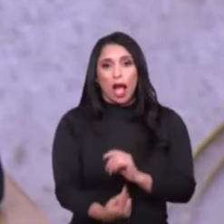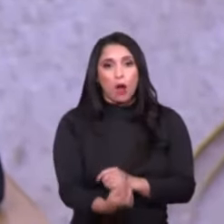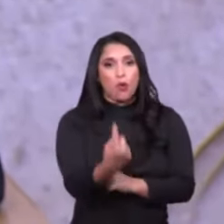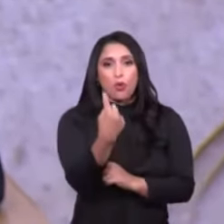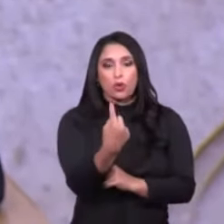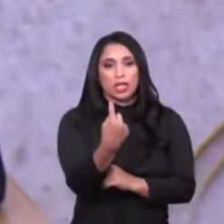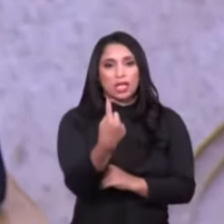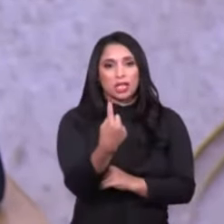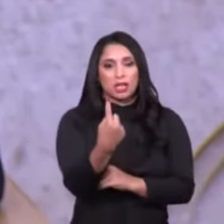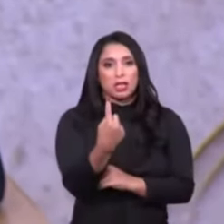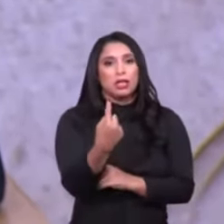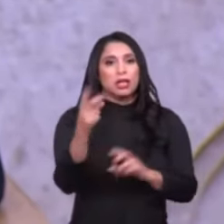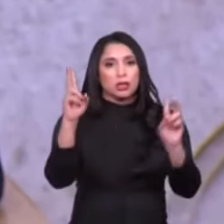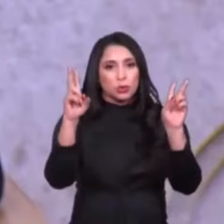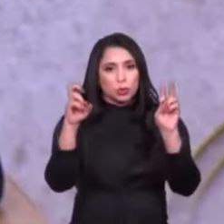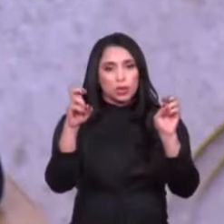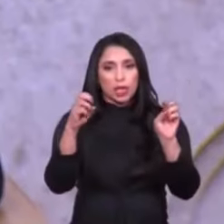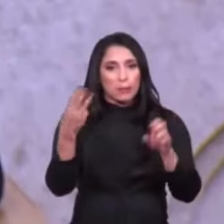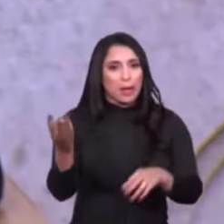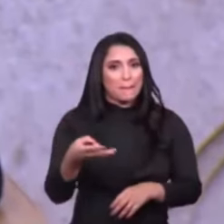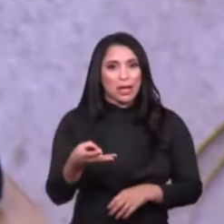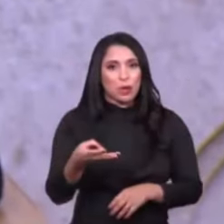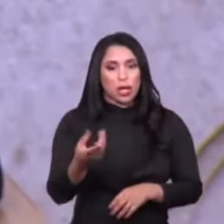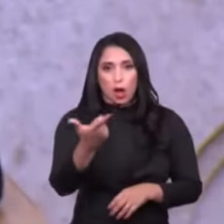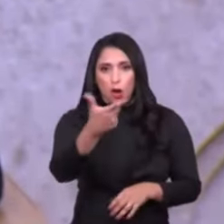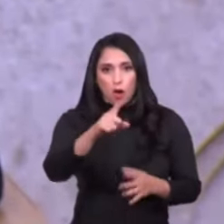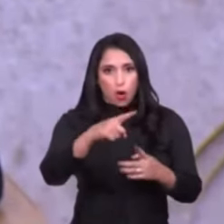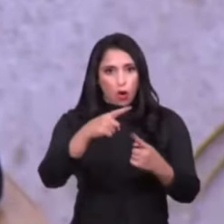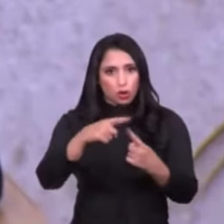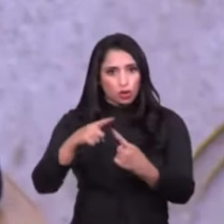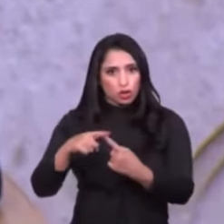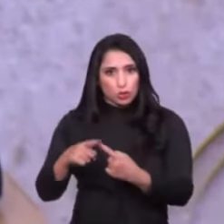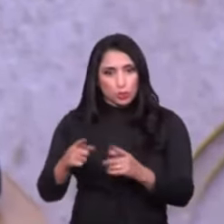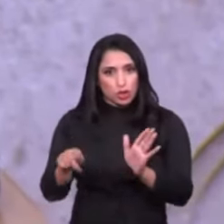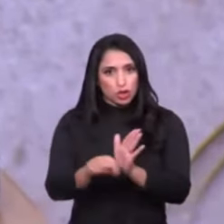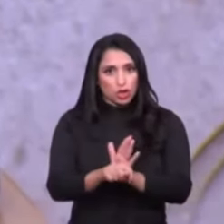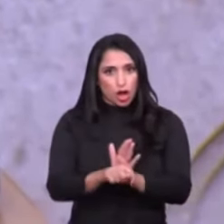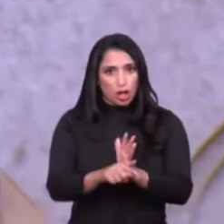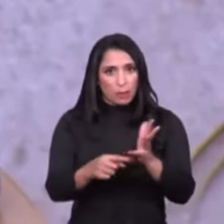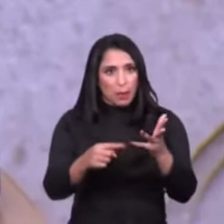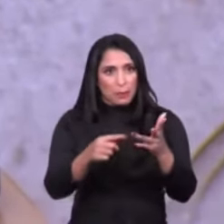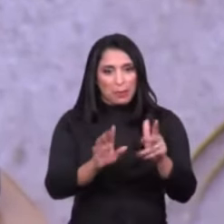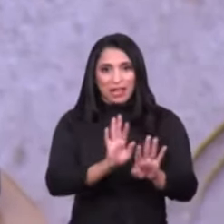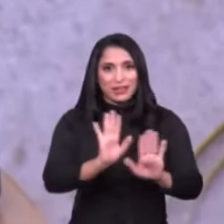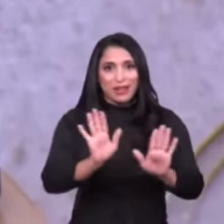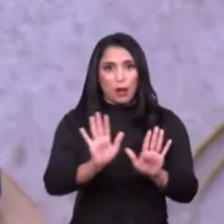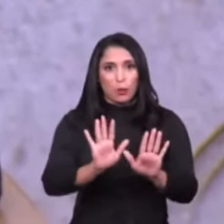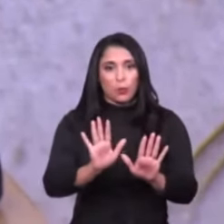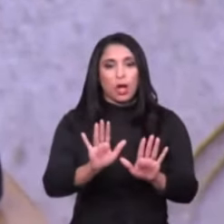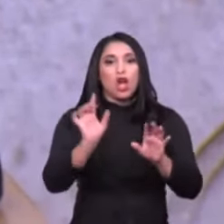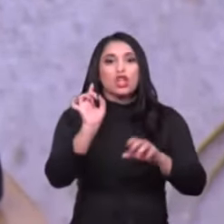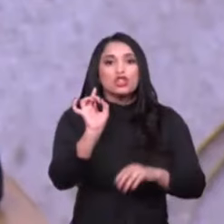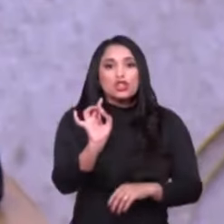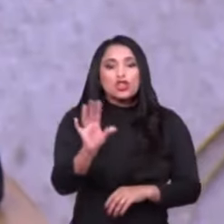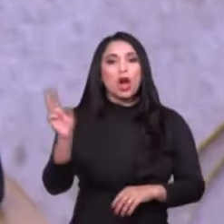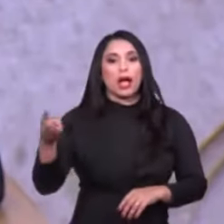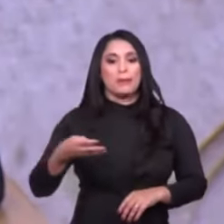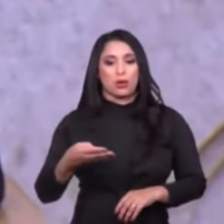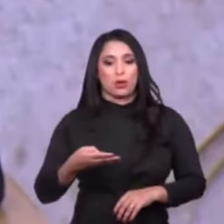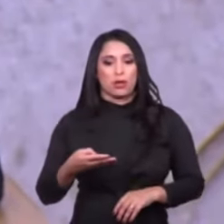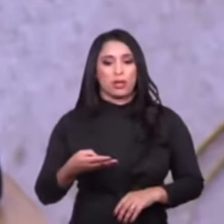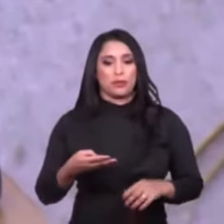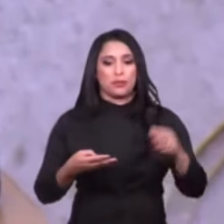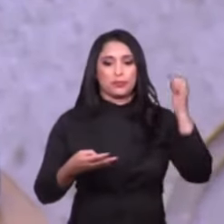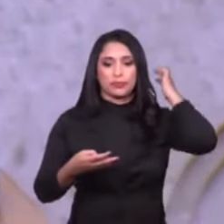estamos opinando sobre outras drogas. Estamos cuidando de maconha porque este é o caso concreto, uma pessoa que foi encontrada com